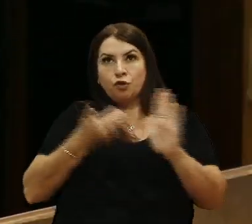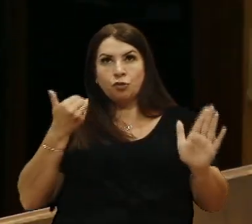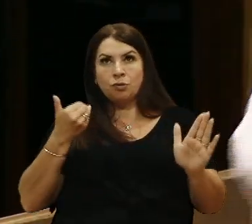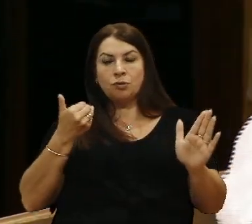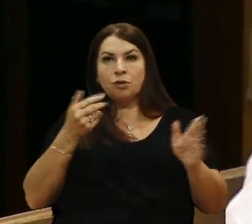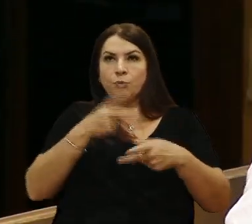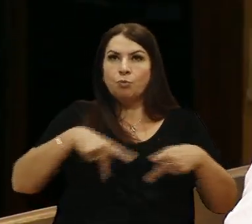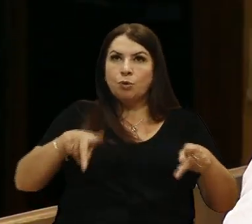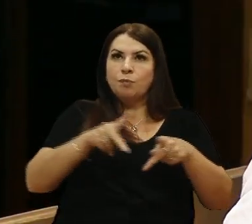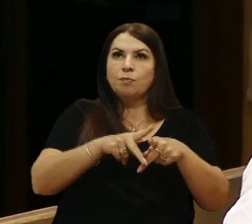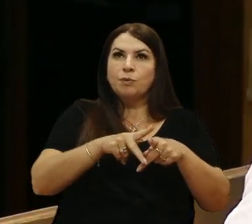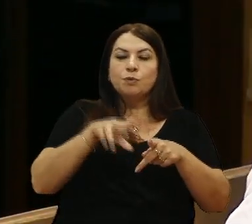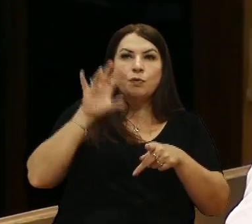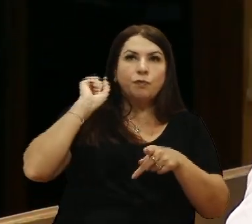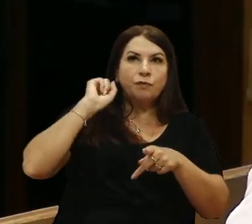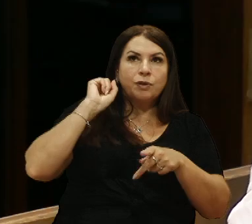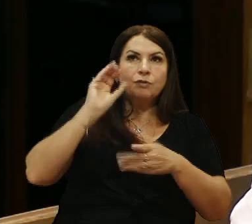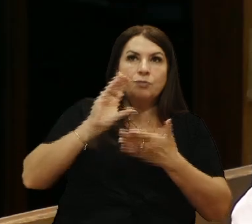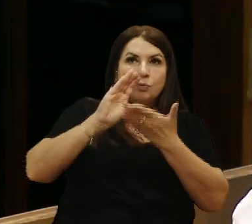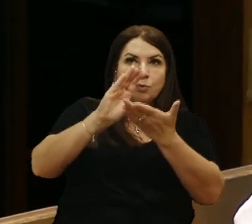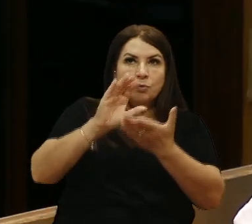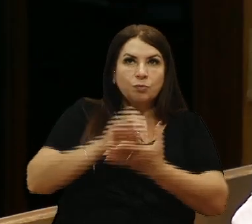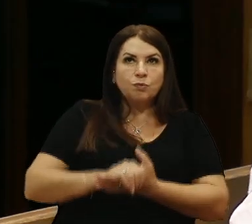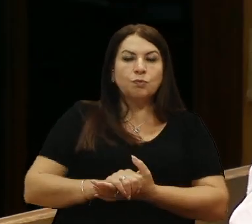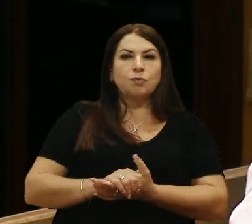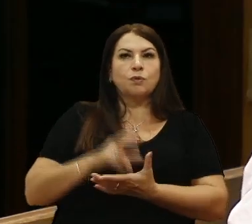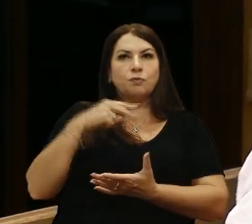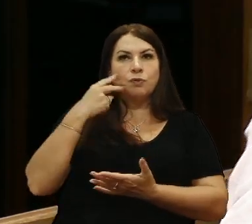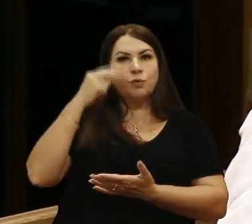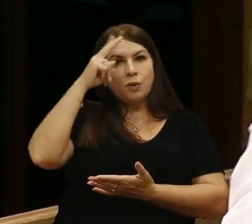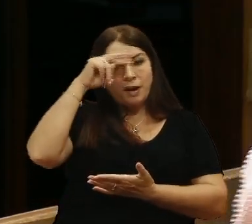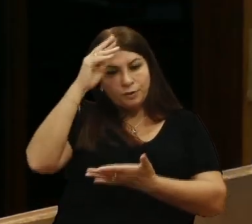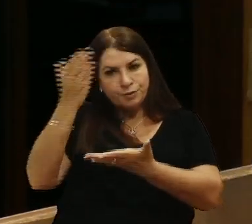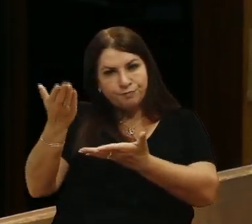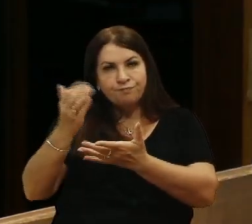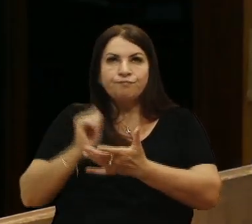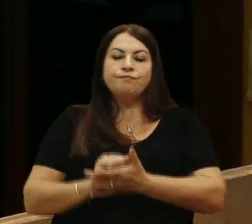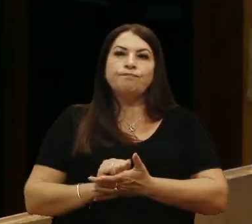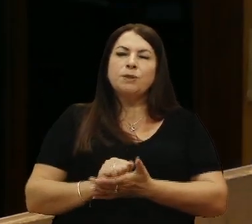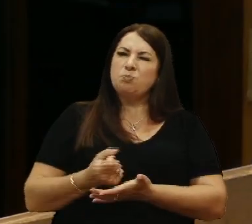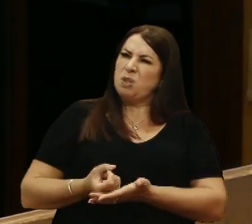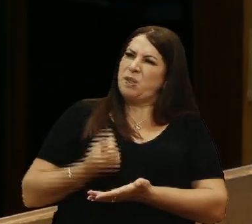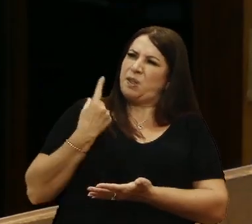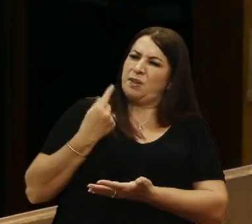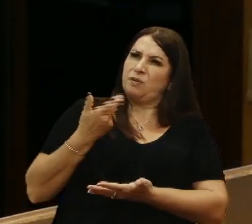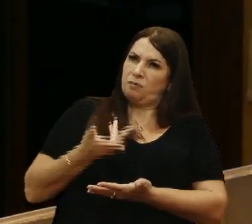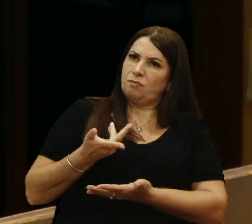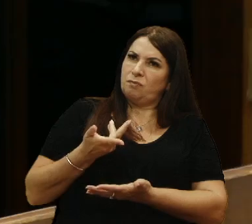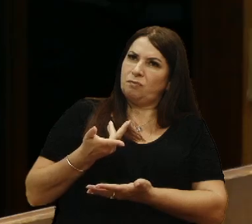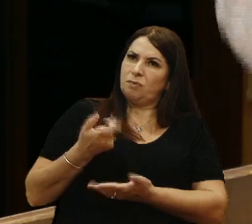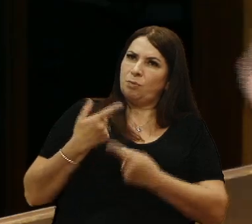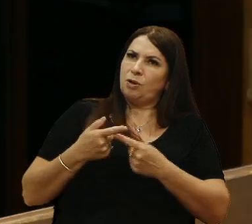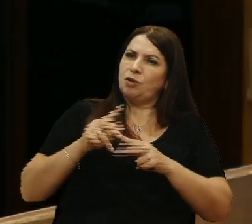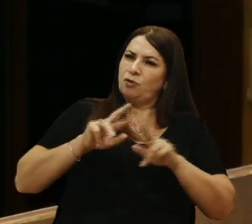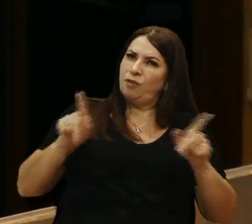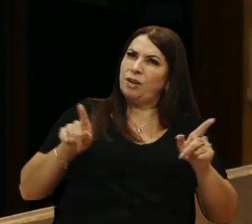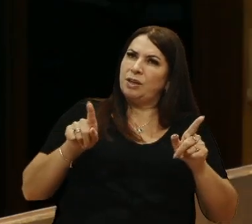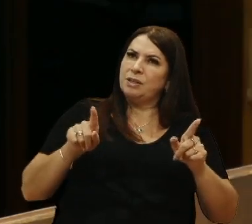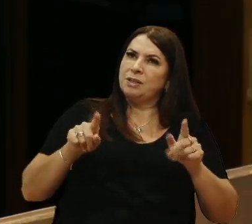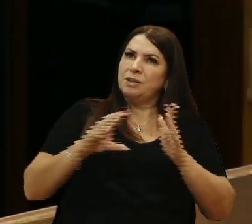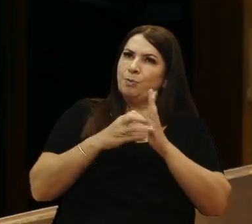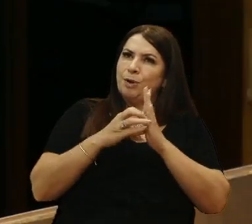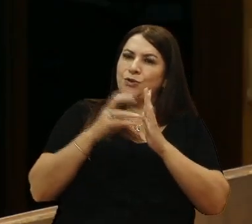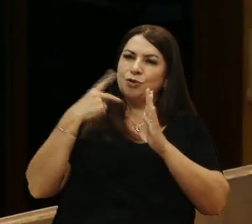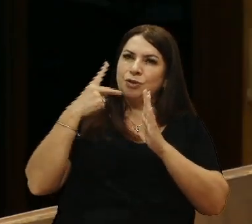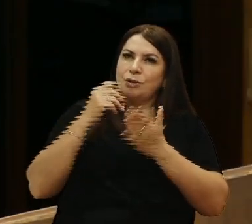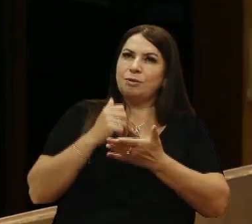que a população fosse ouvida através dos conselhos, vereador Edson. E me estranha, porque diversos dos partidos que compõem